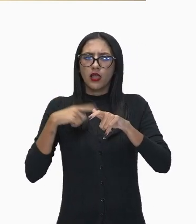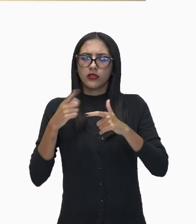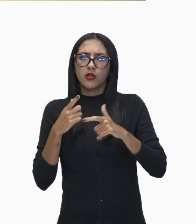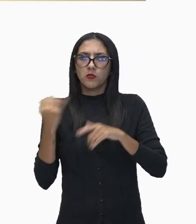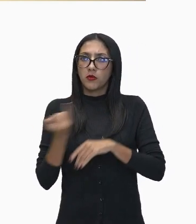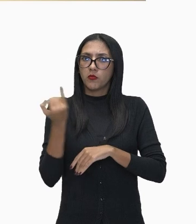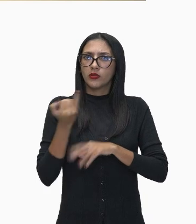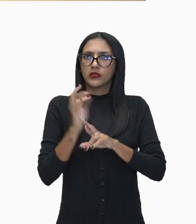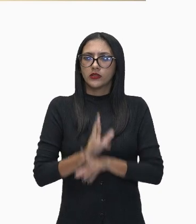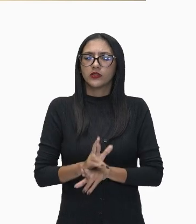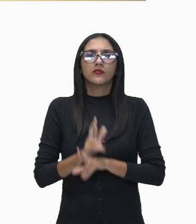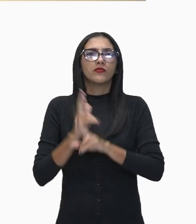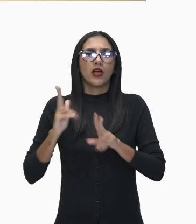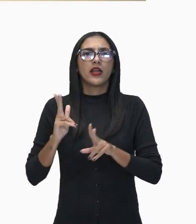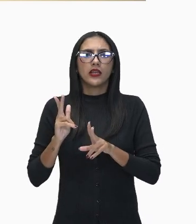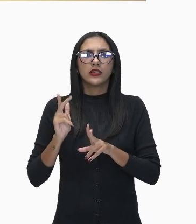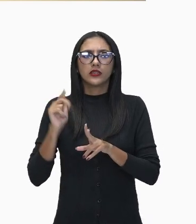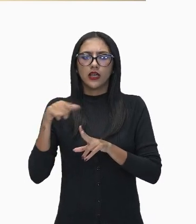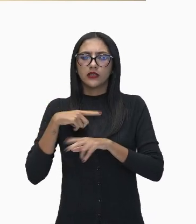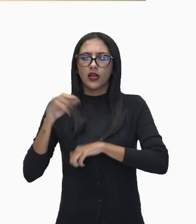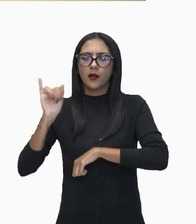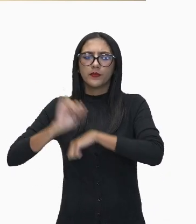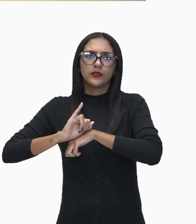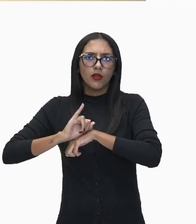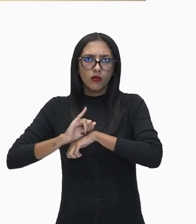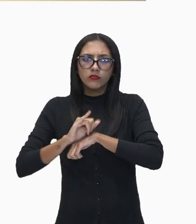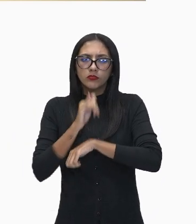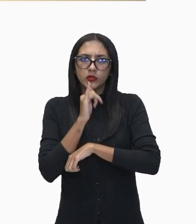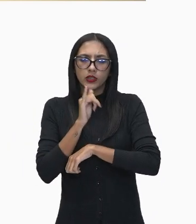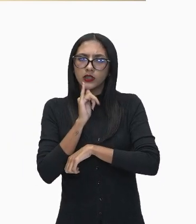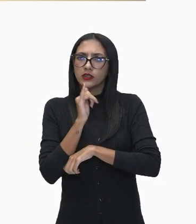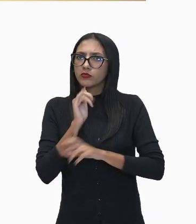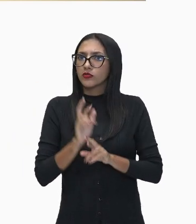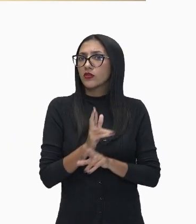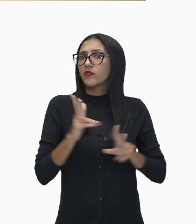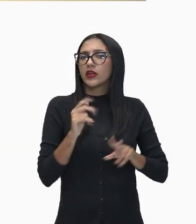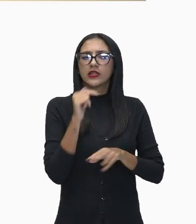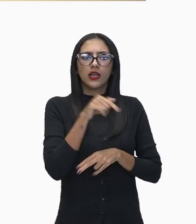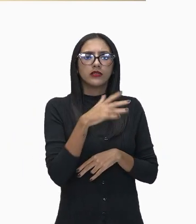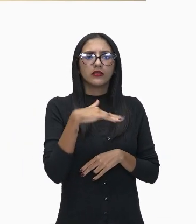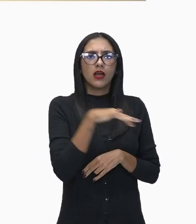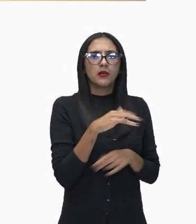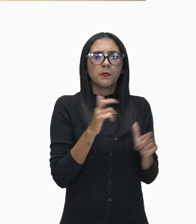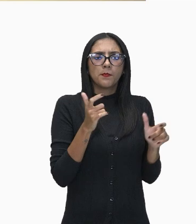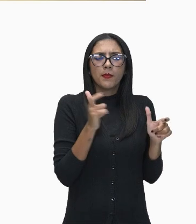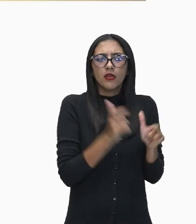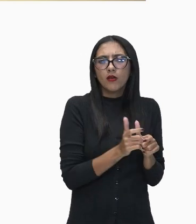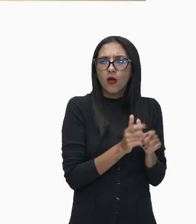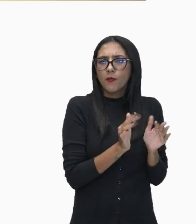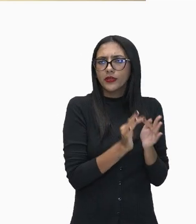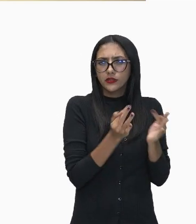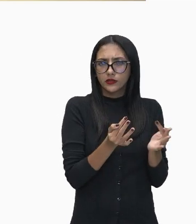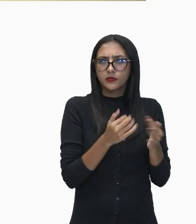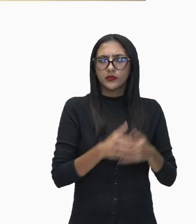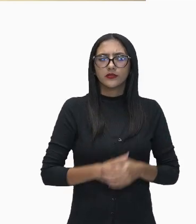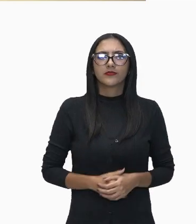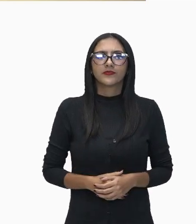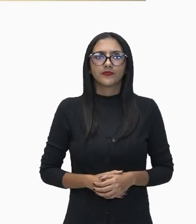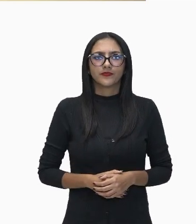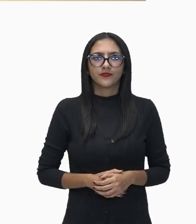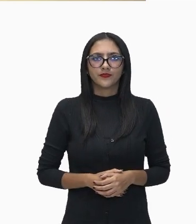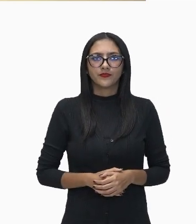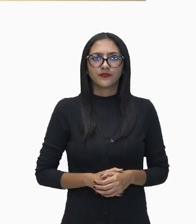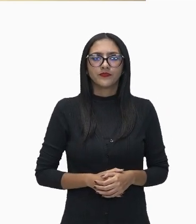importância, um tipo de função que é maior do que aquelas que são menores. Então, quando a gente fala